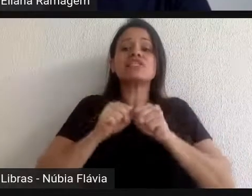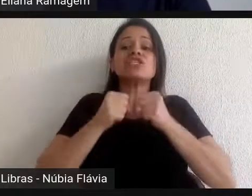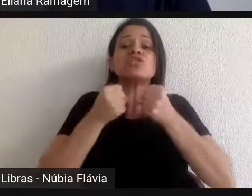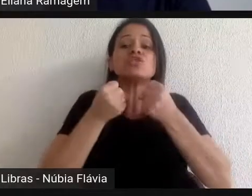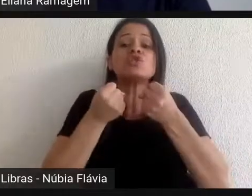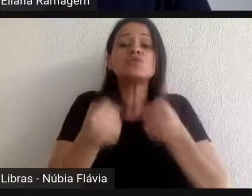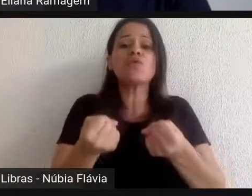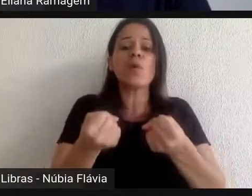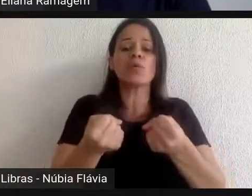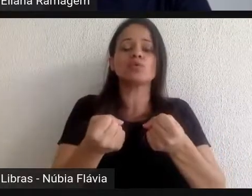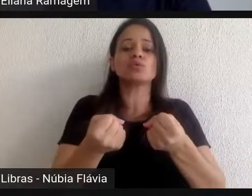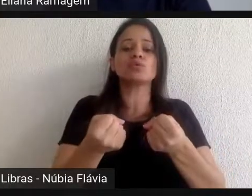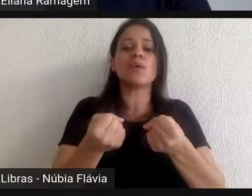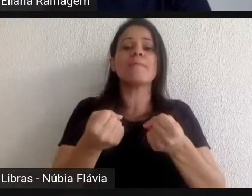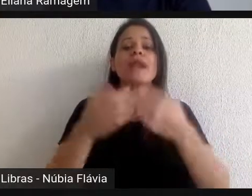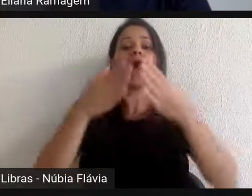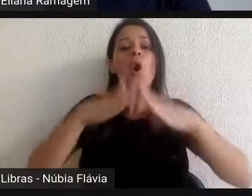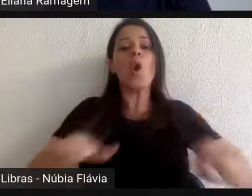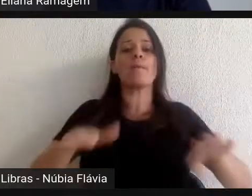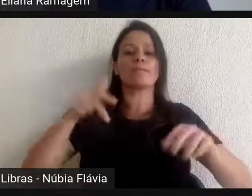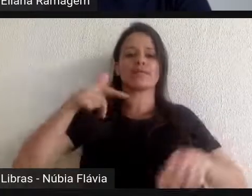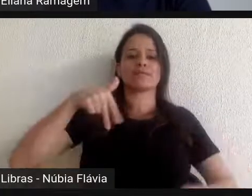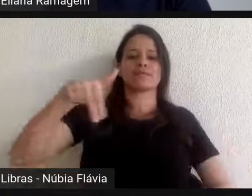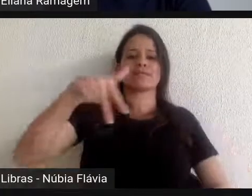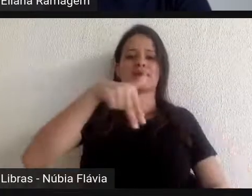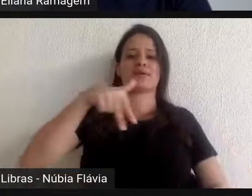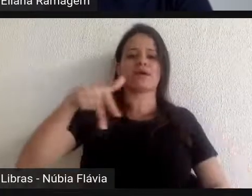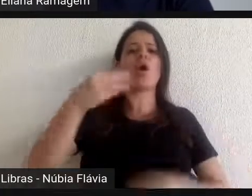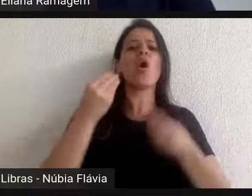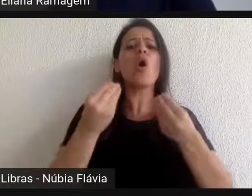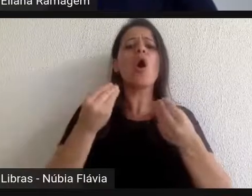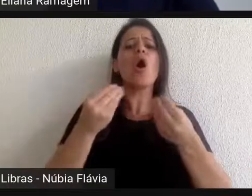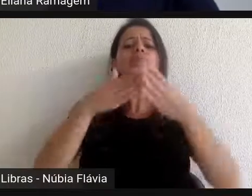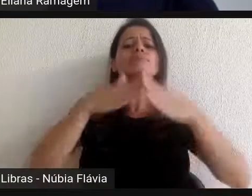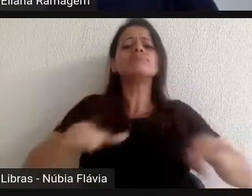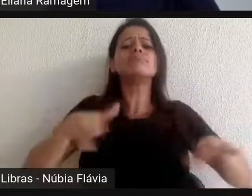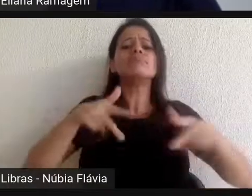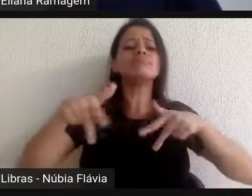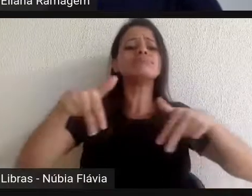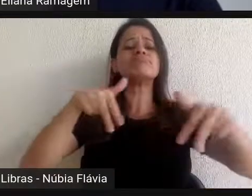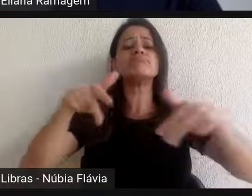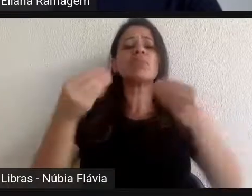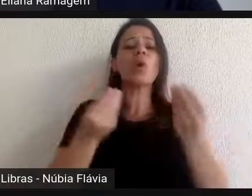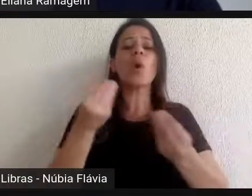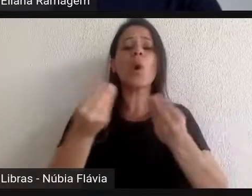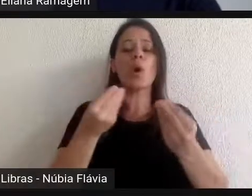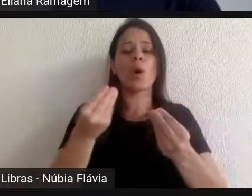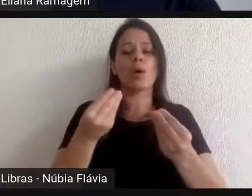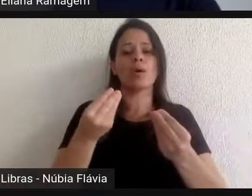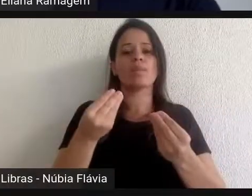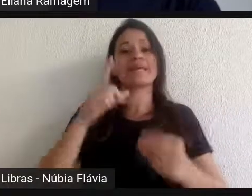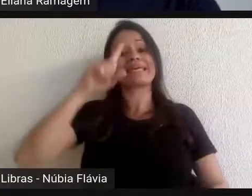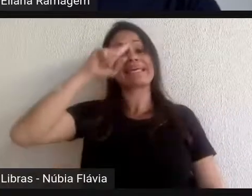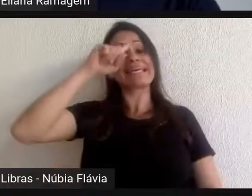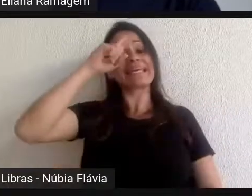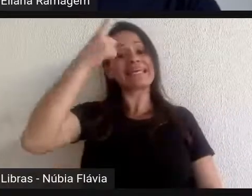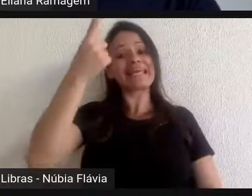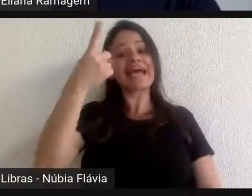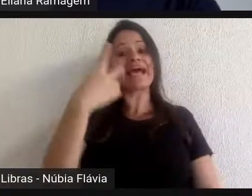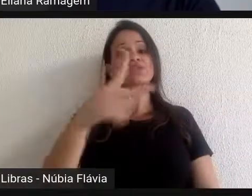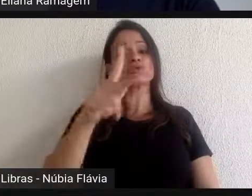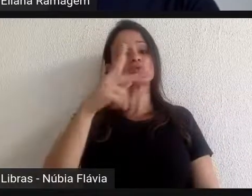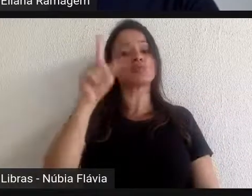então, de um esforço de compensação. Qual seria esse esforço de compensação?